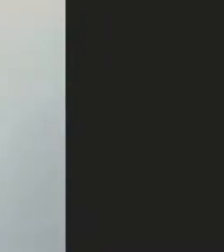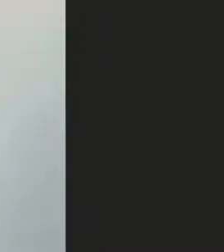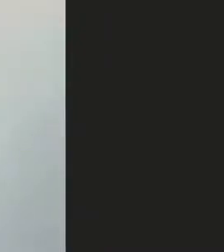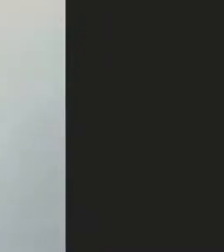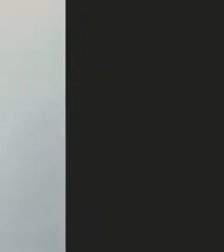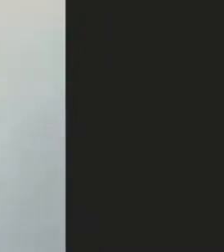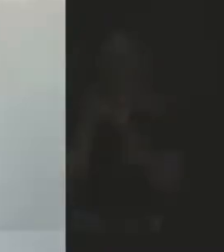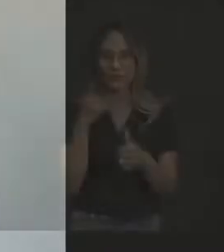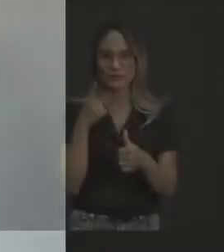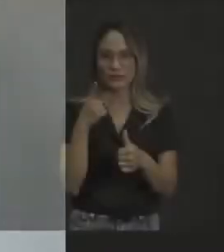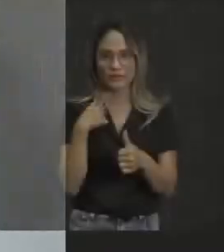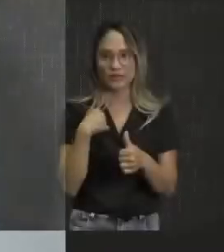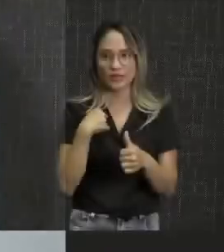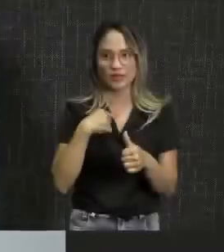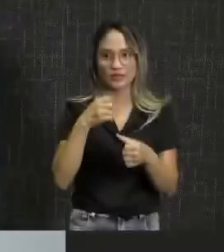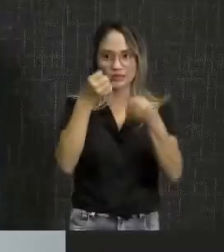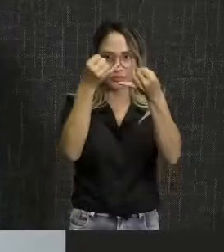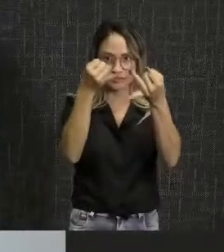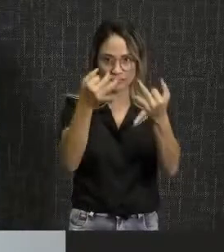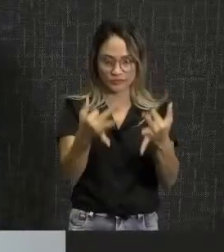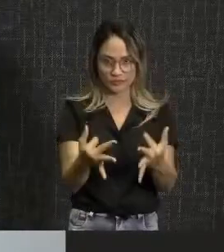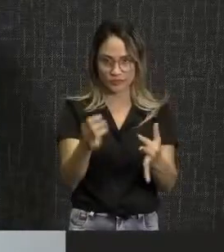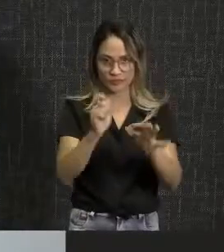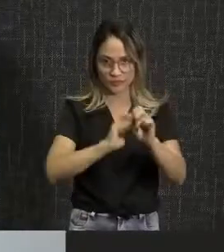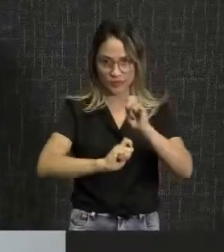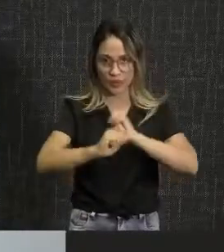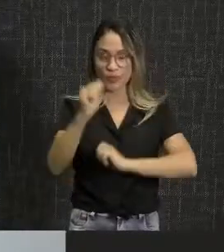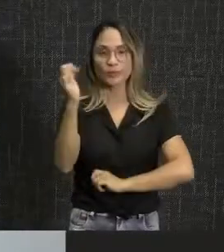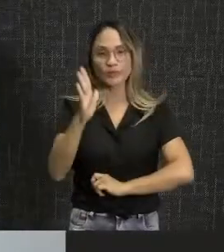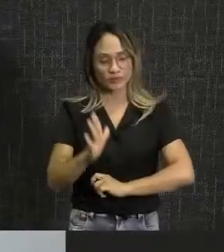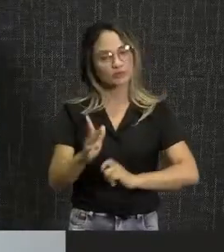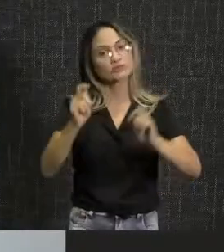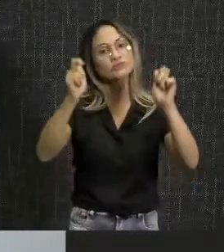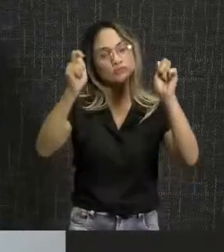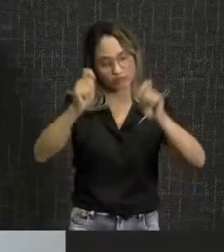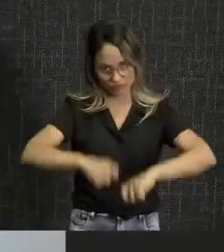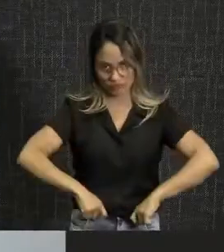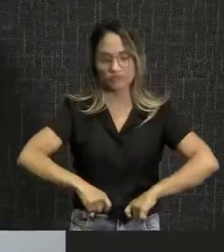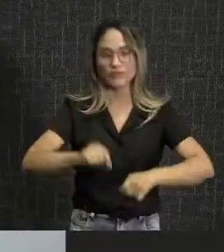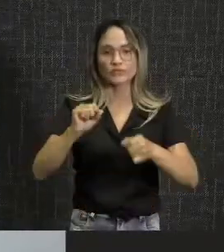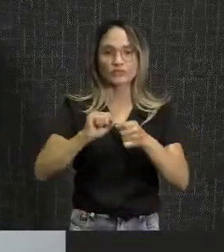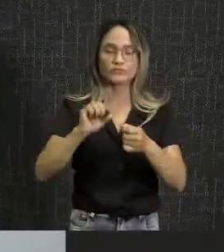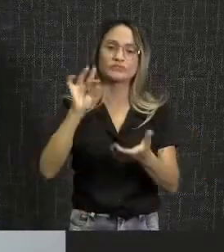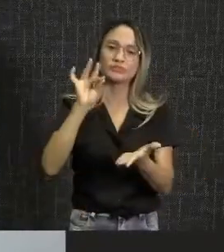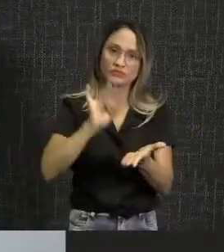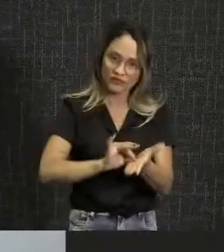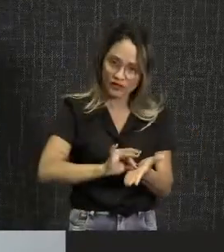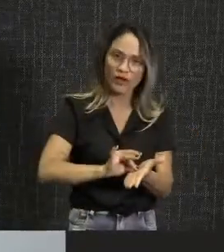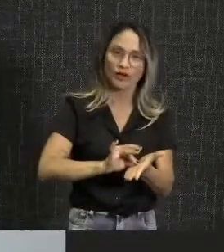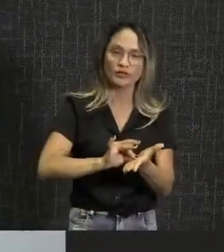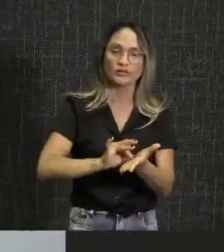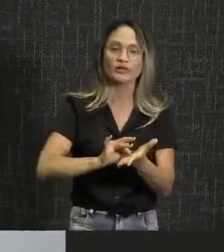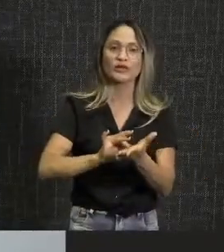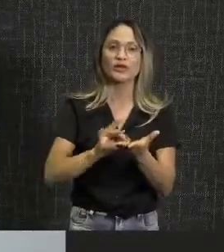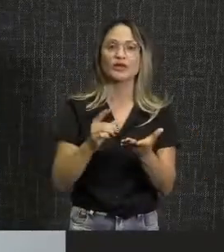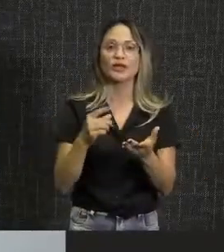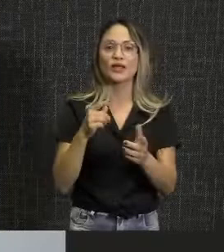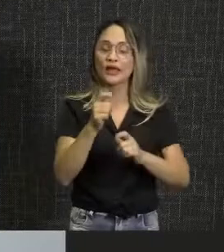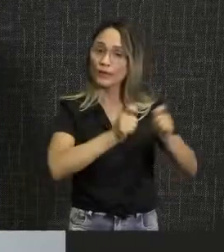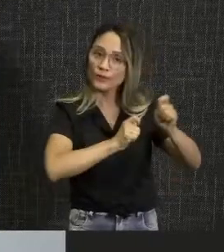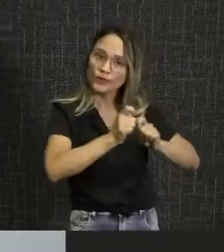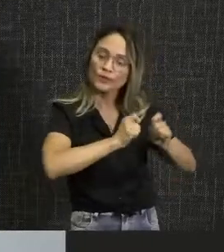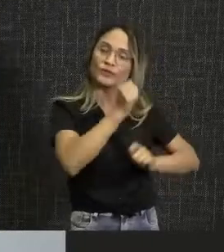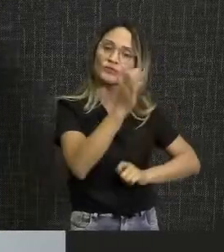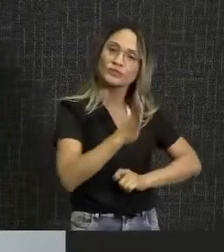Primeiro, deixando claro o que o Brasil é capaz de fazer, qual que é o potencial da economia brasileira com que a gente